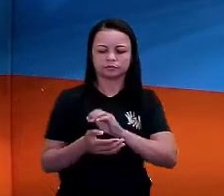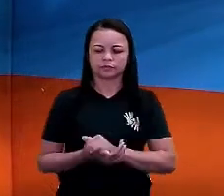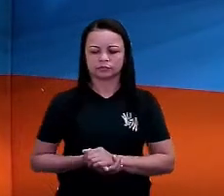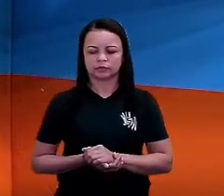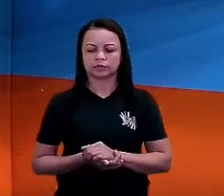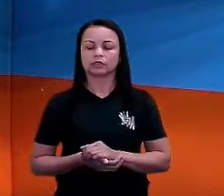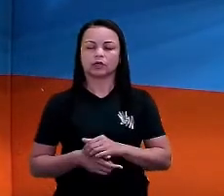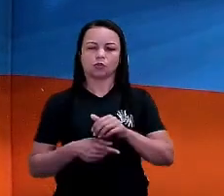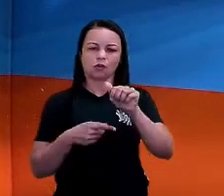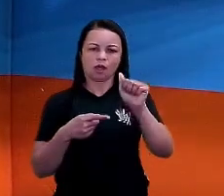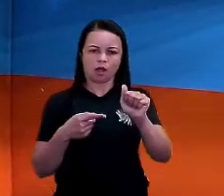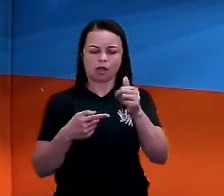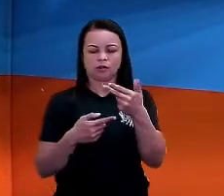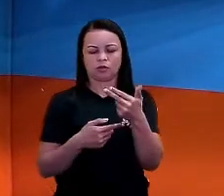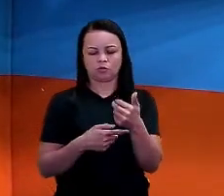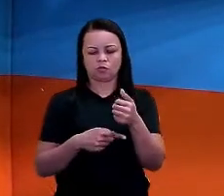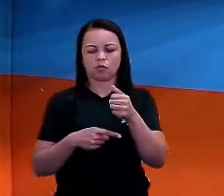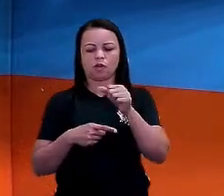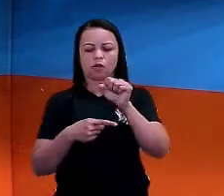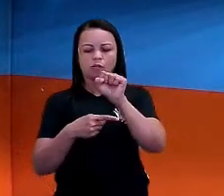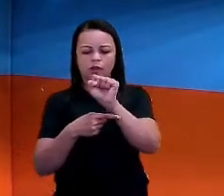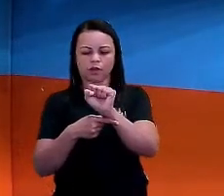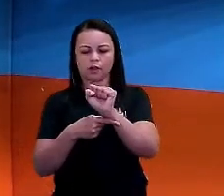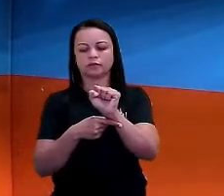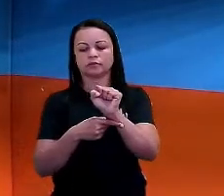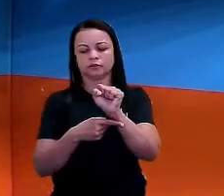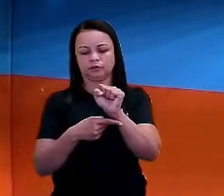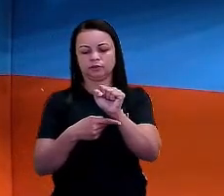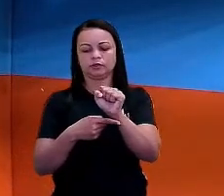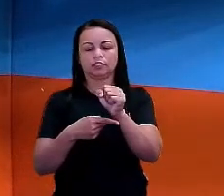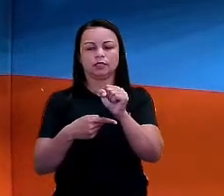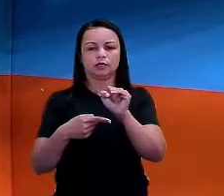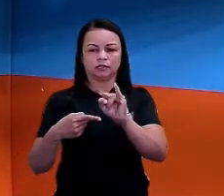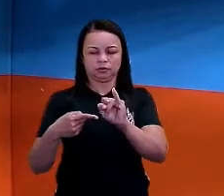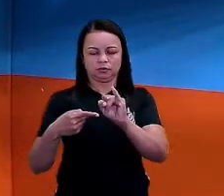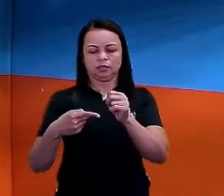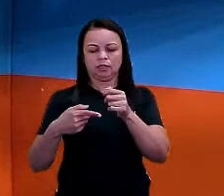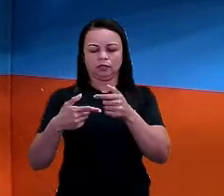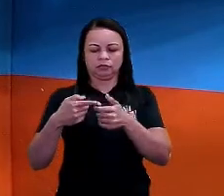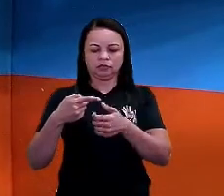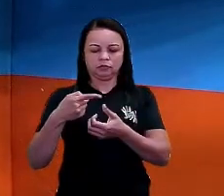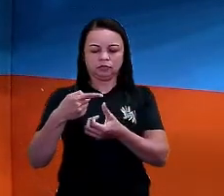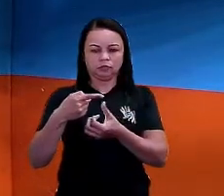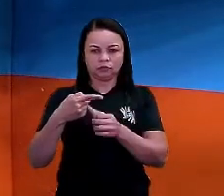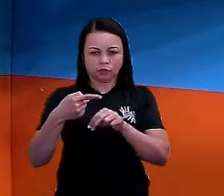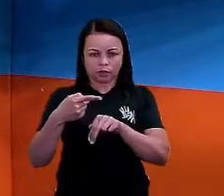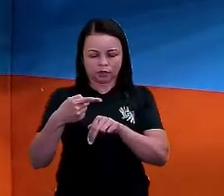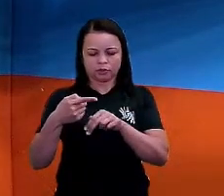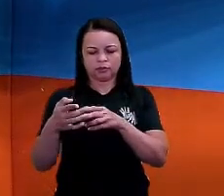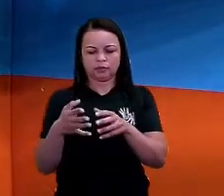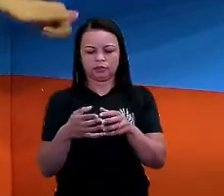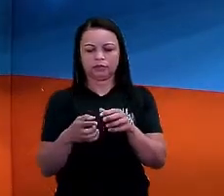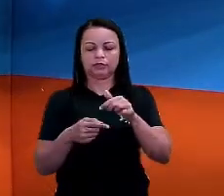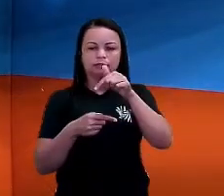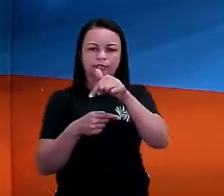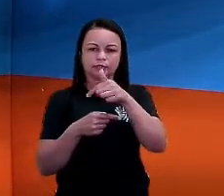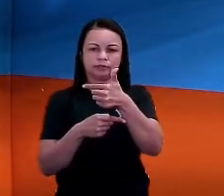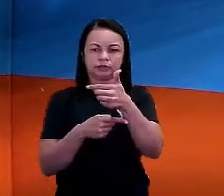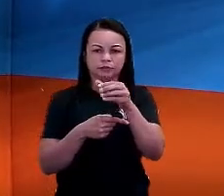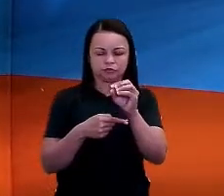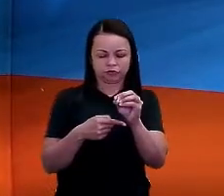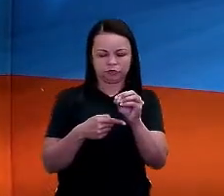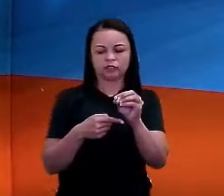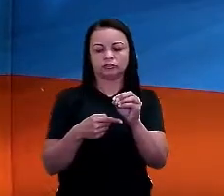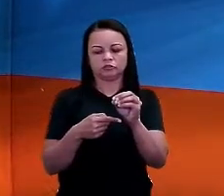internos, né? Ângulo interno é igual à soma dos ângulos internos, dividido pelo número de lados. 720 graus dividido por 6,